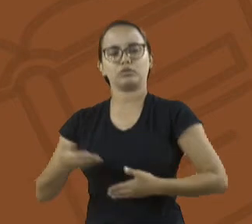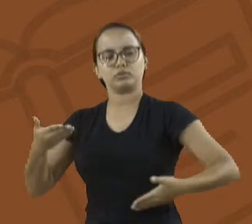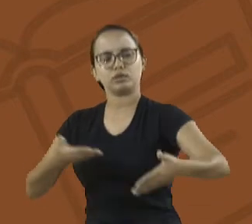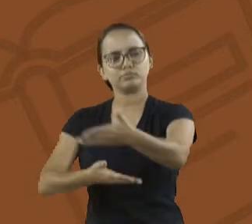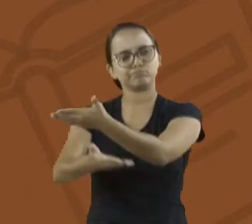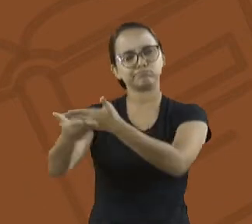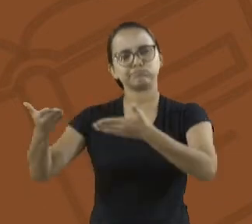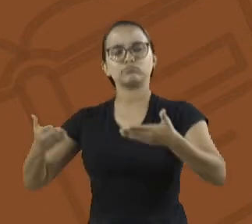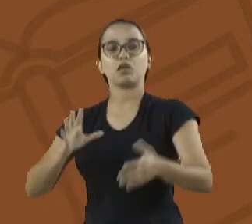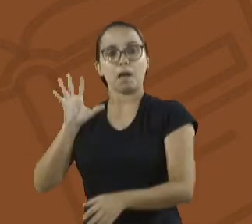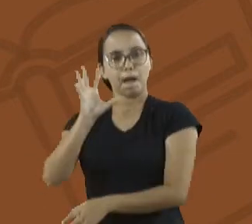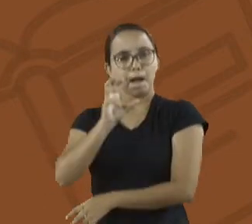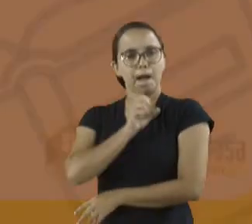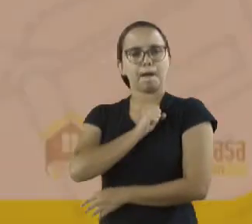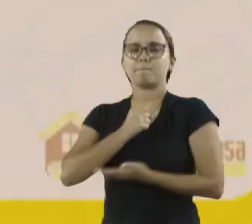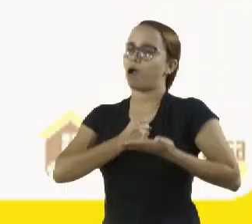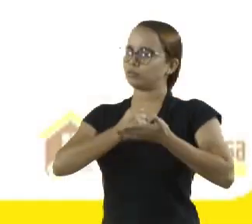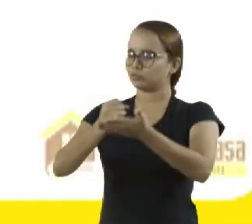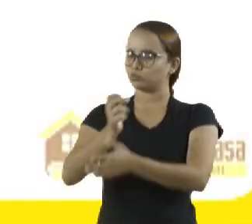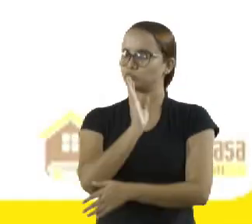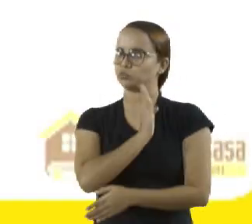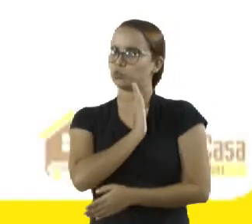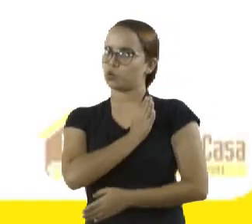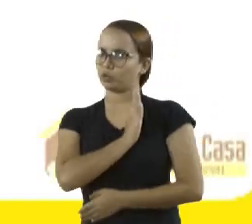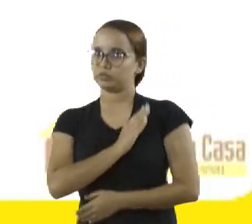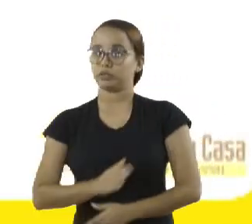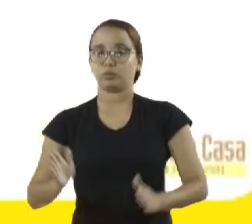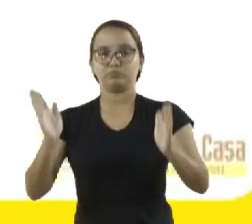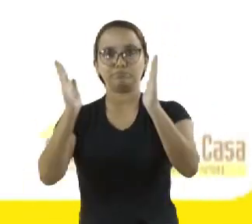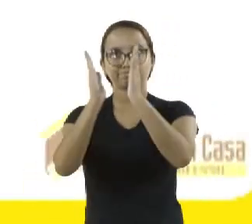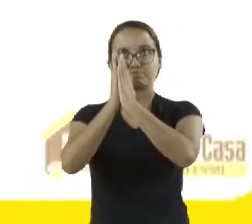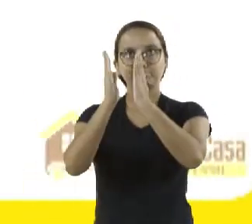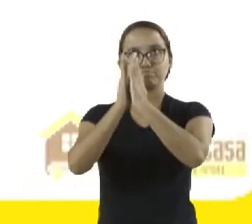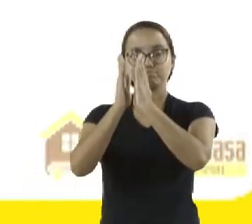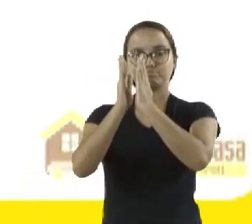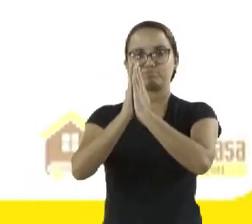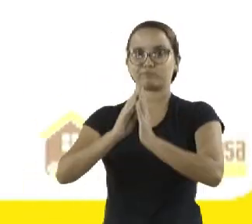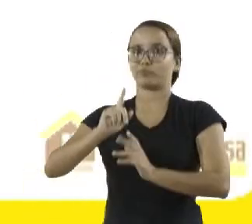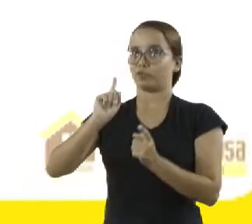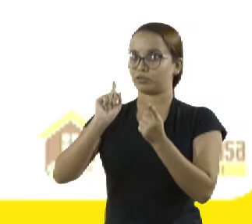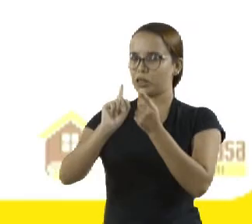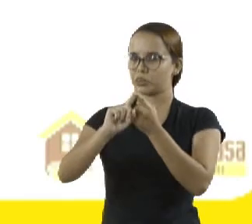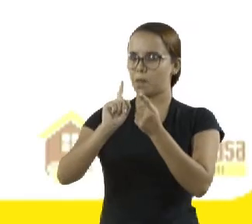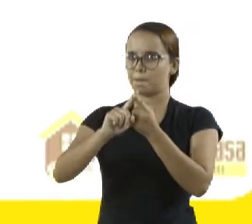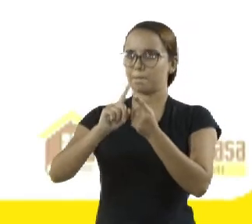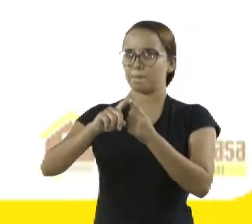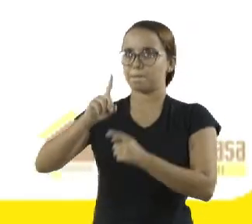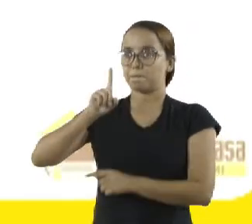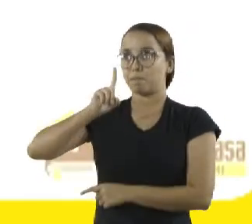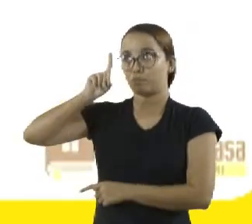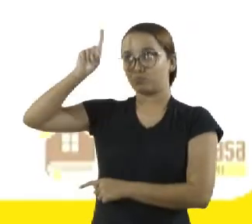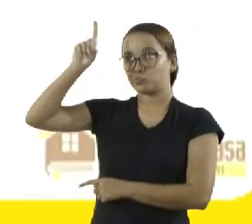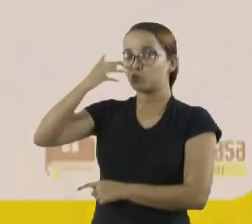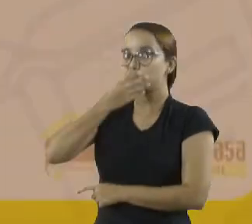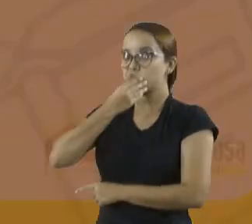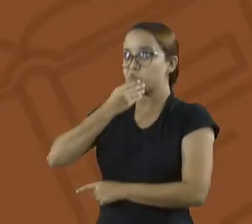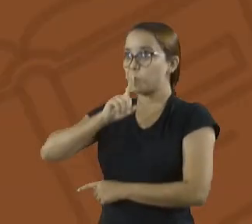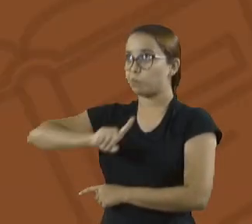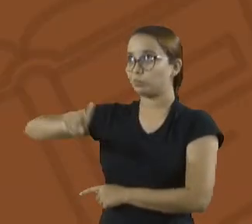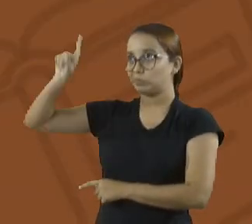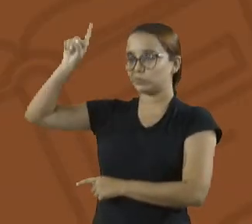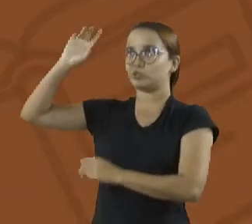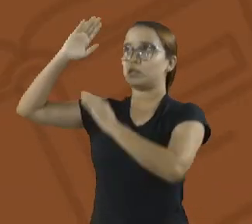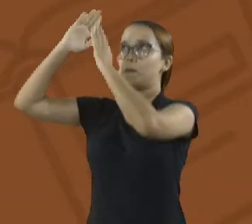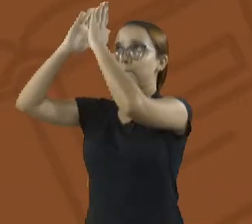faz bem para o coração. Orar também, o homem lá de cima agradece. A gente não é feito só de carne, não. A alma